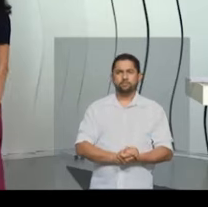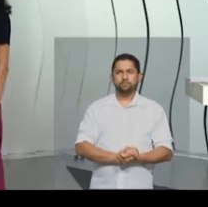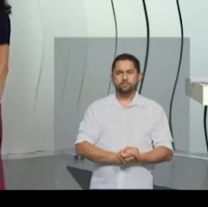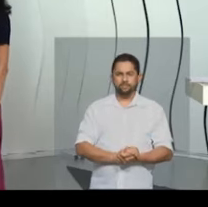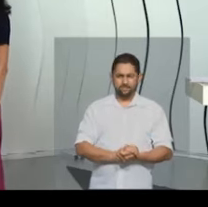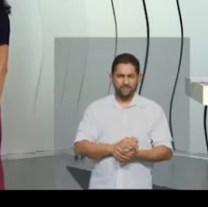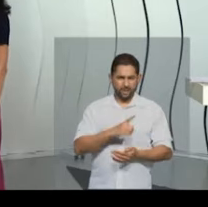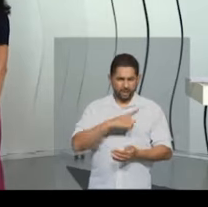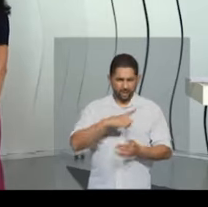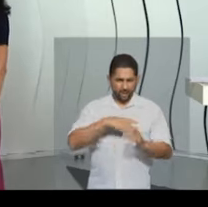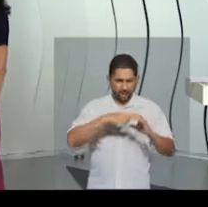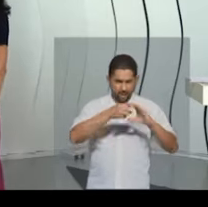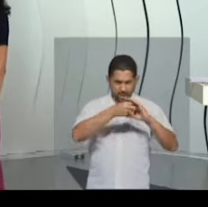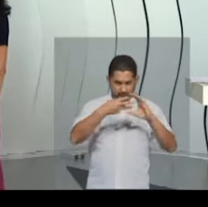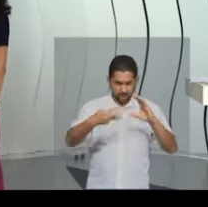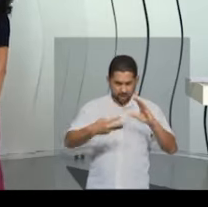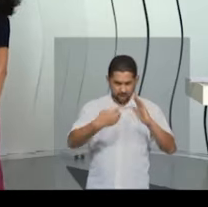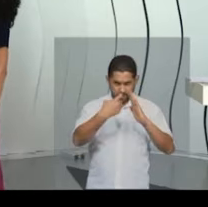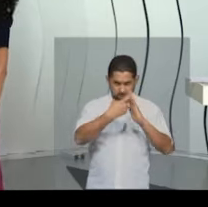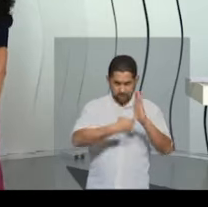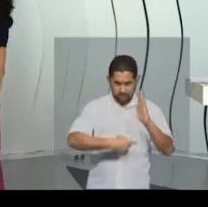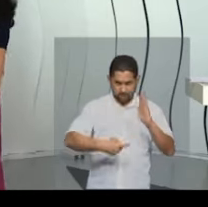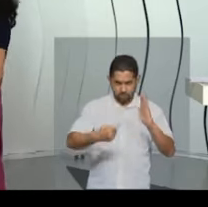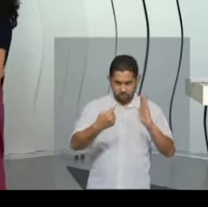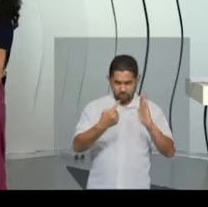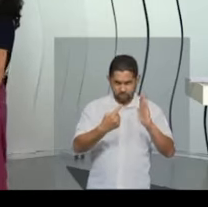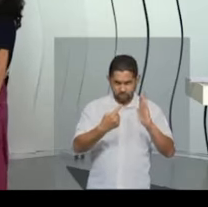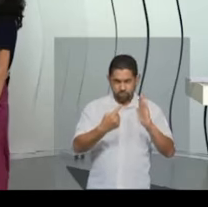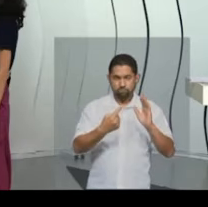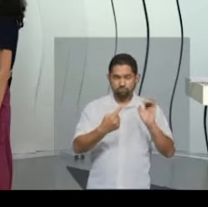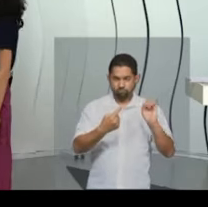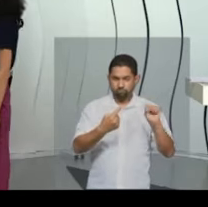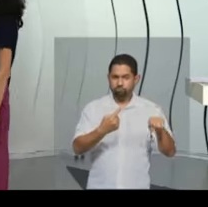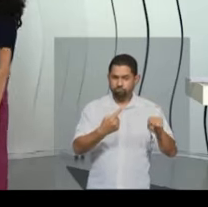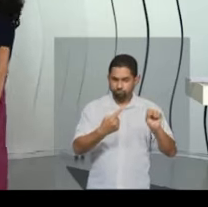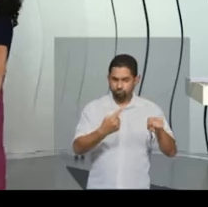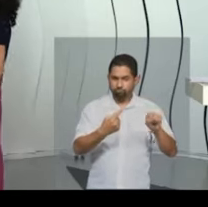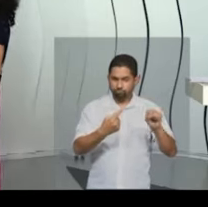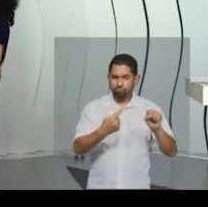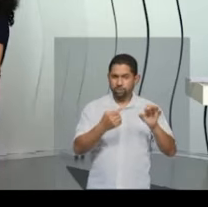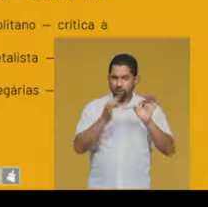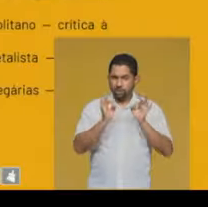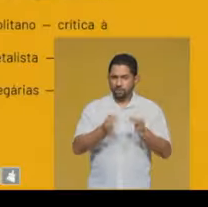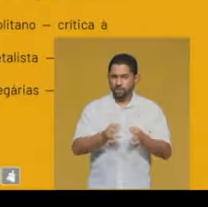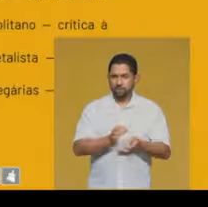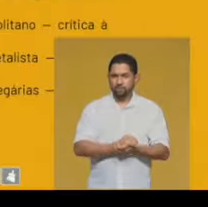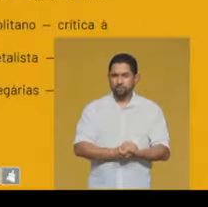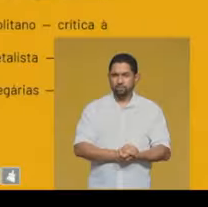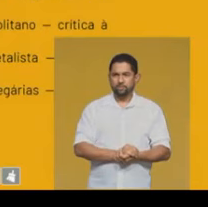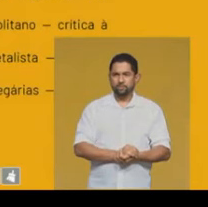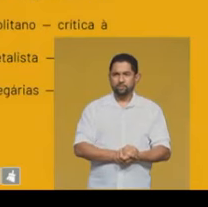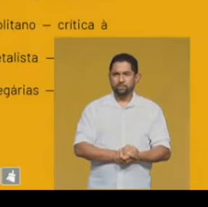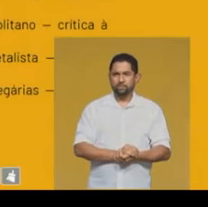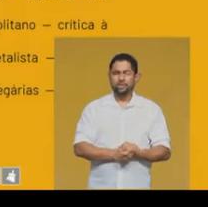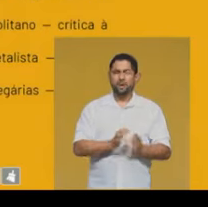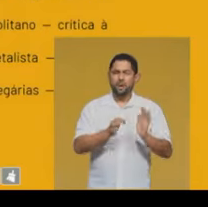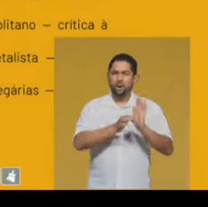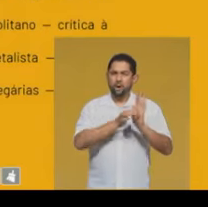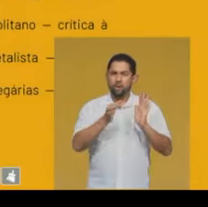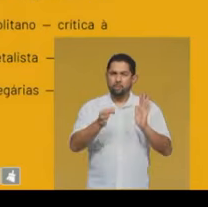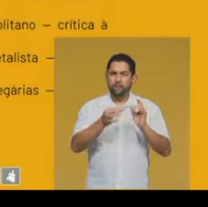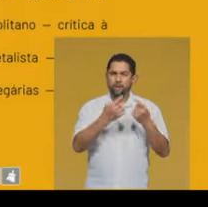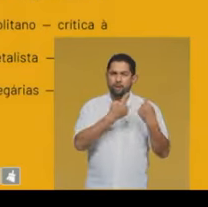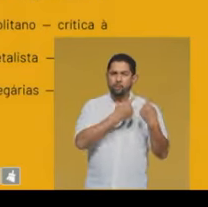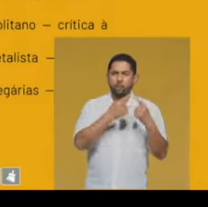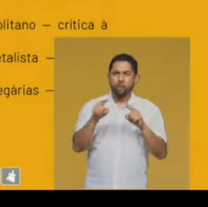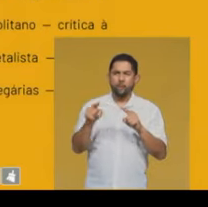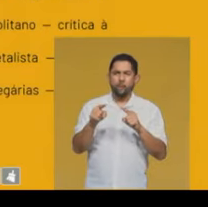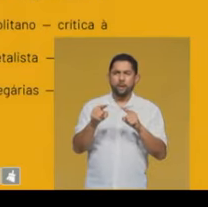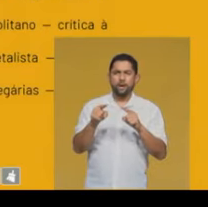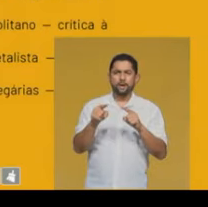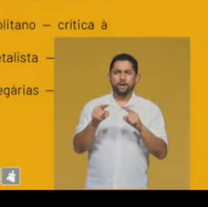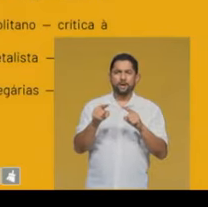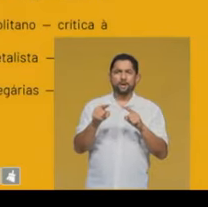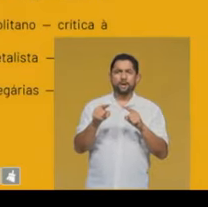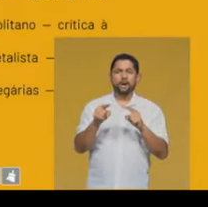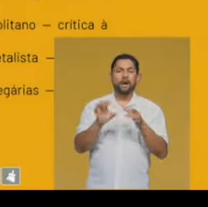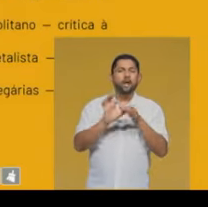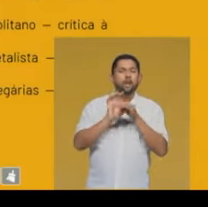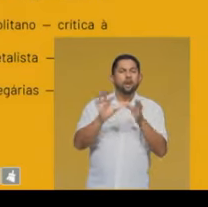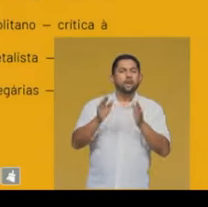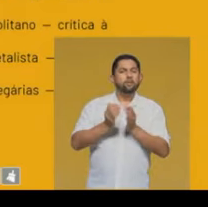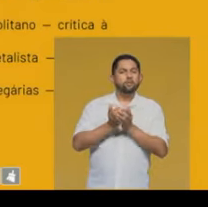de mercantilismo? Sim. Crítica à livre navegação é característica